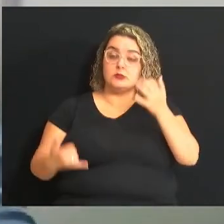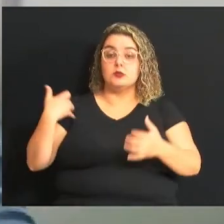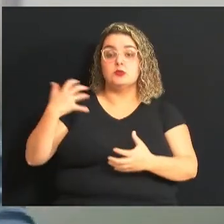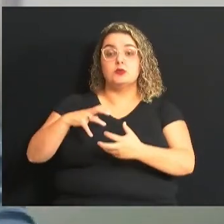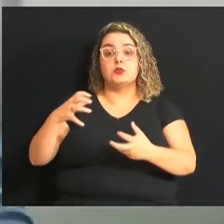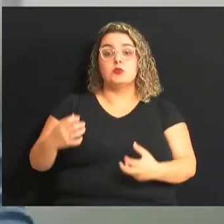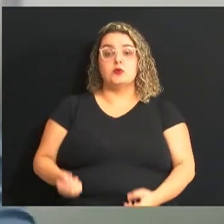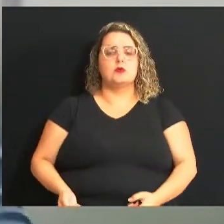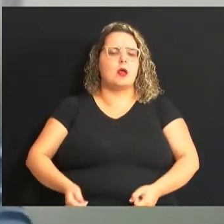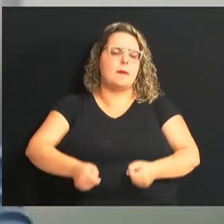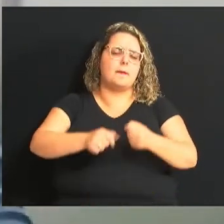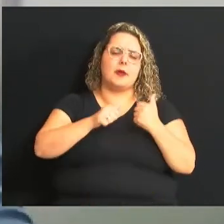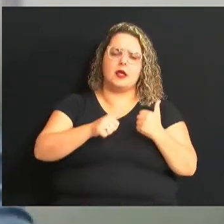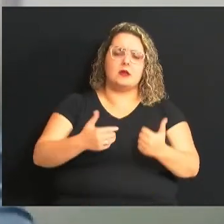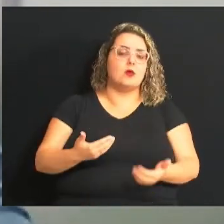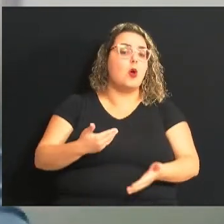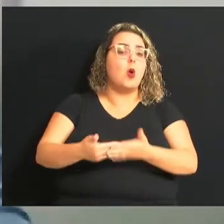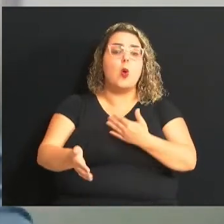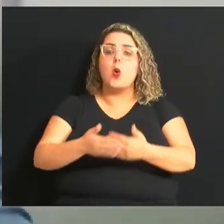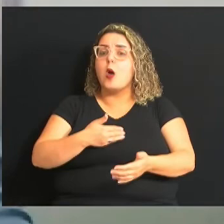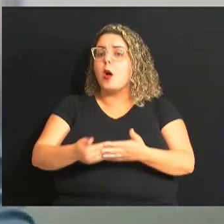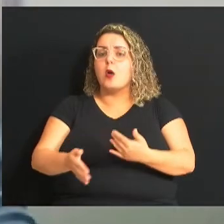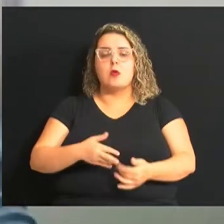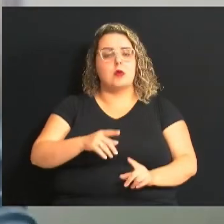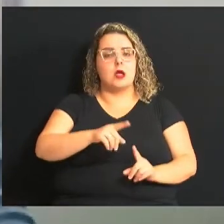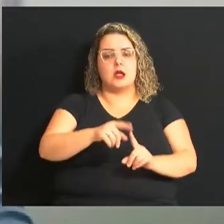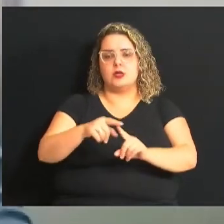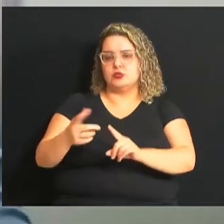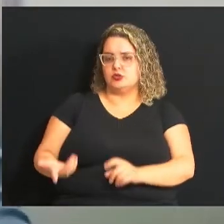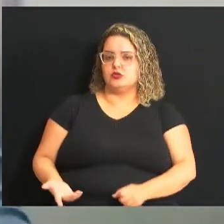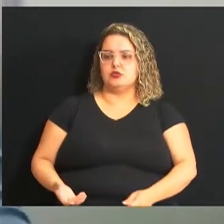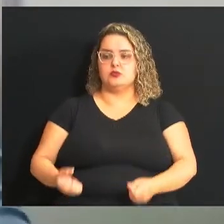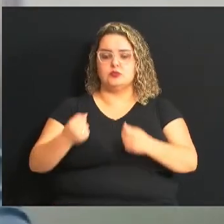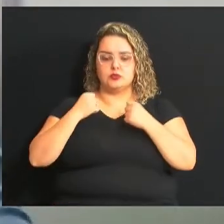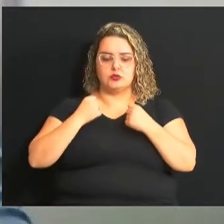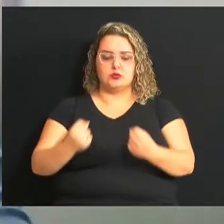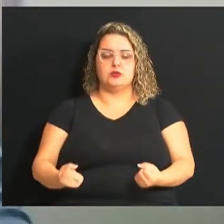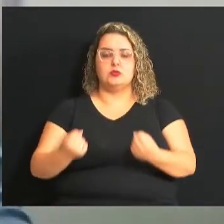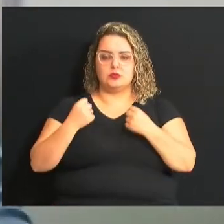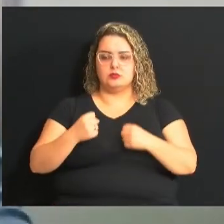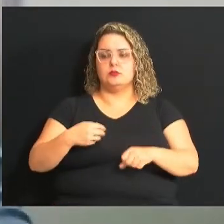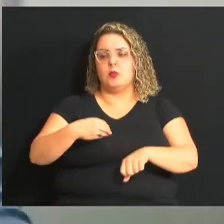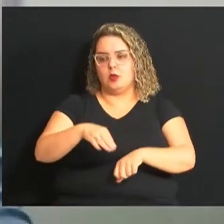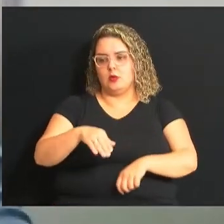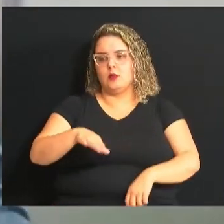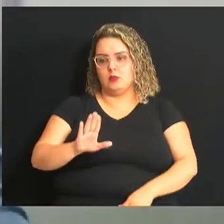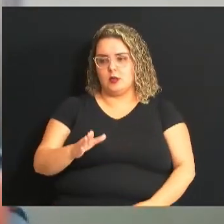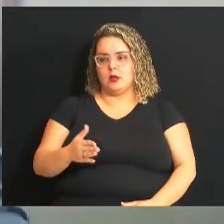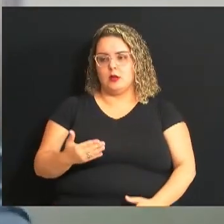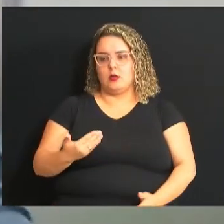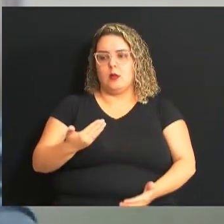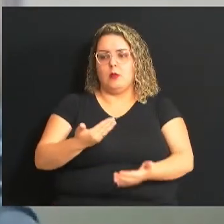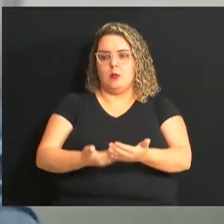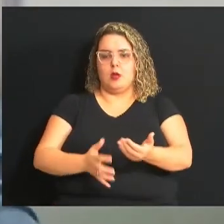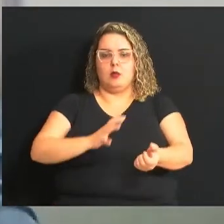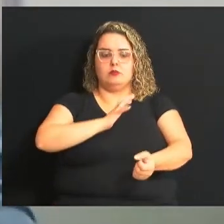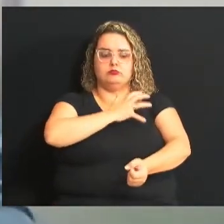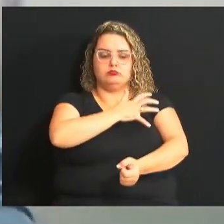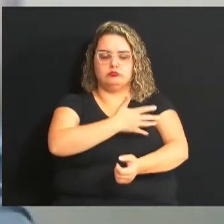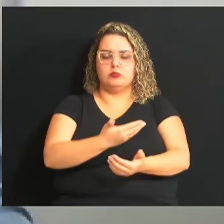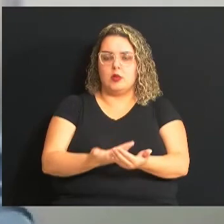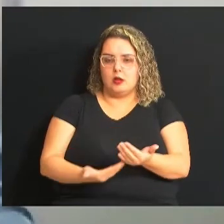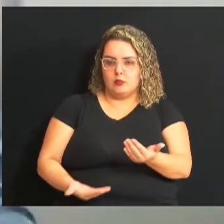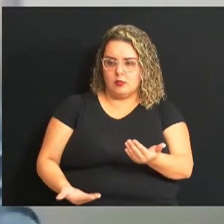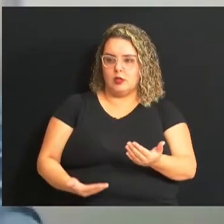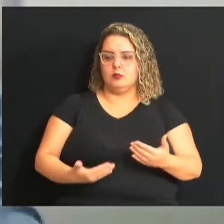eles praticar qualquer tipo de atividade física. Certamente o mais indicado para eles, principalmente pela perda da massa muscular com o decorrer